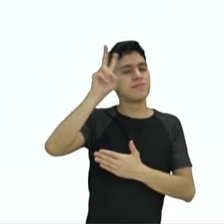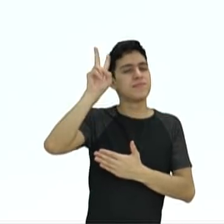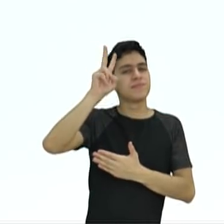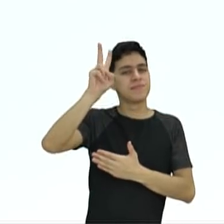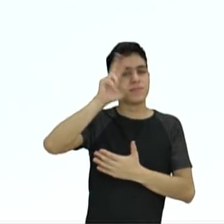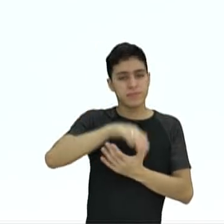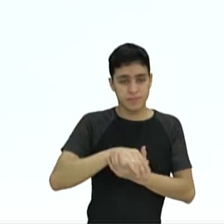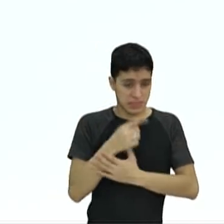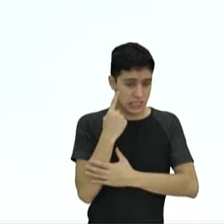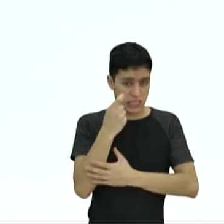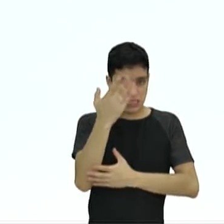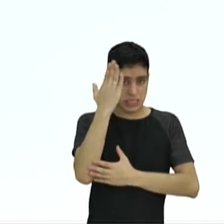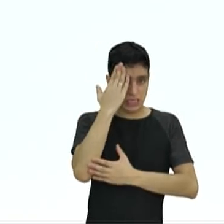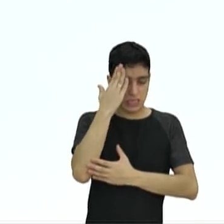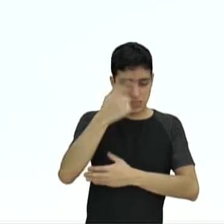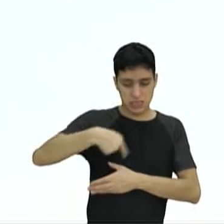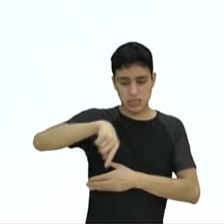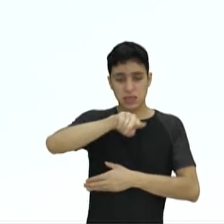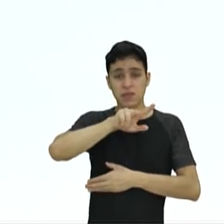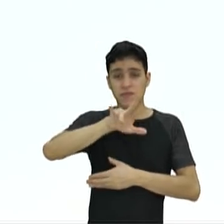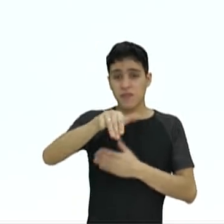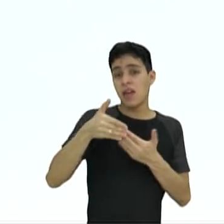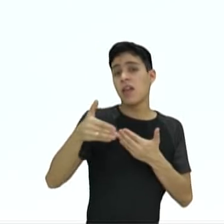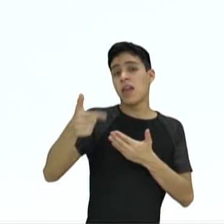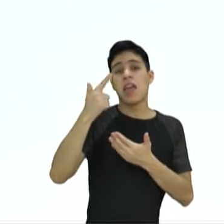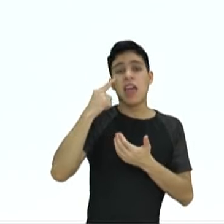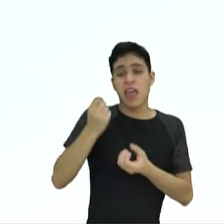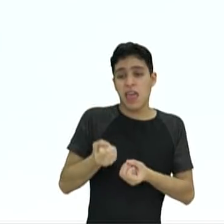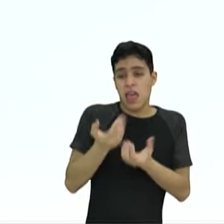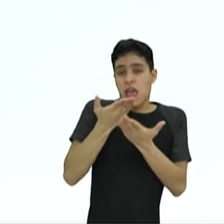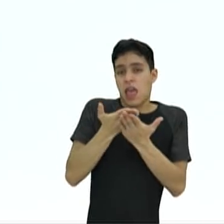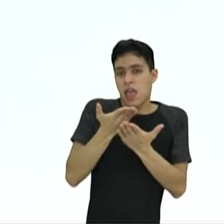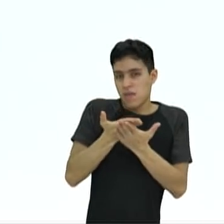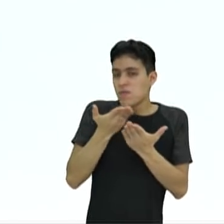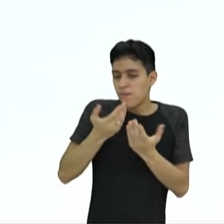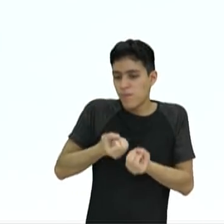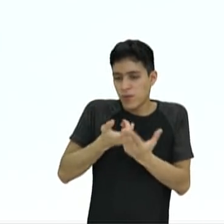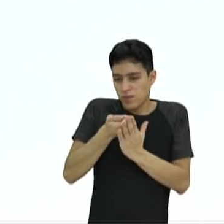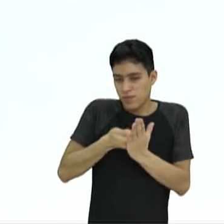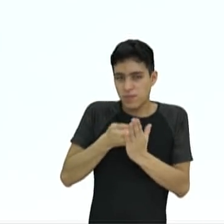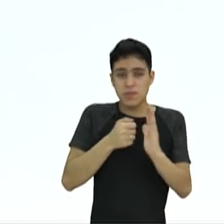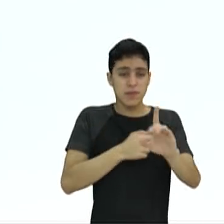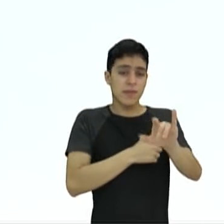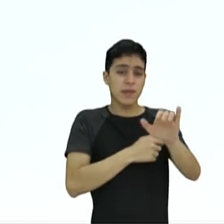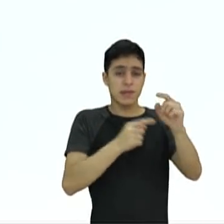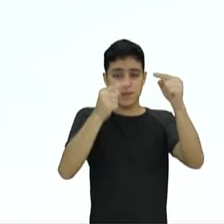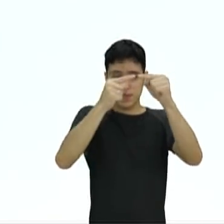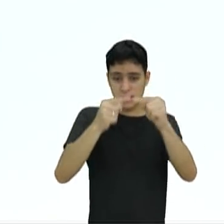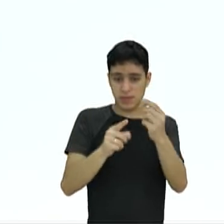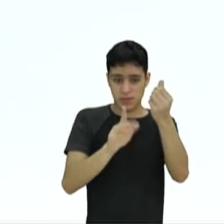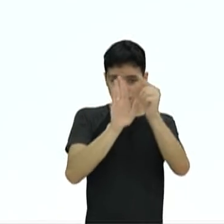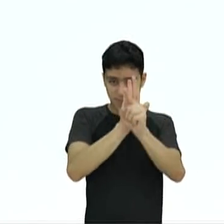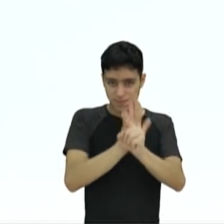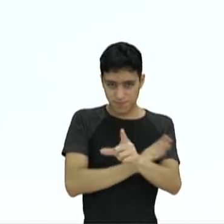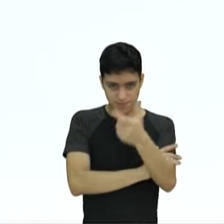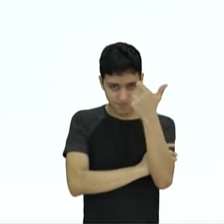interessante saber que nós teremos uma aula de produção, então lembre-se, o lead tem que responder essas 6 perguntas